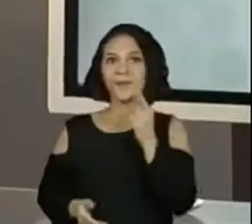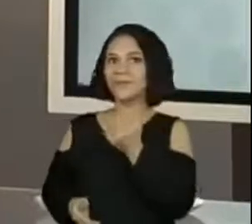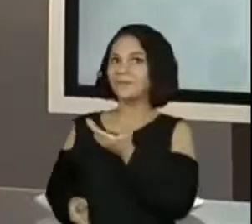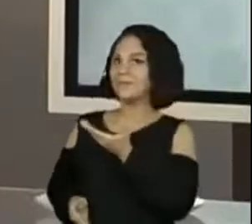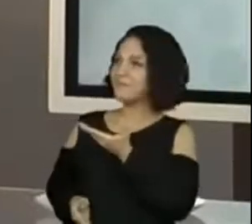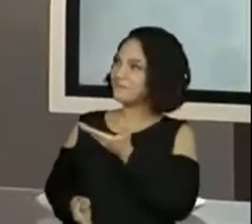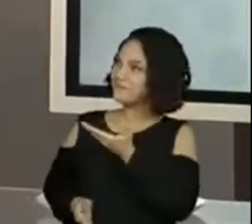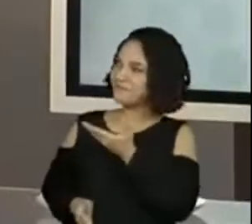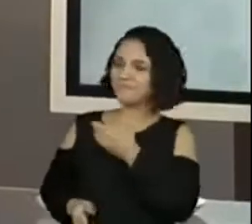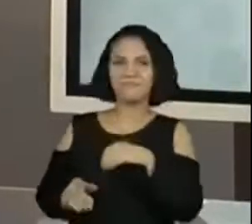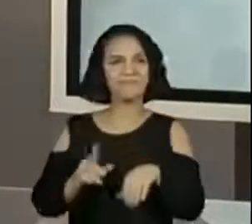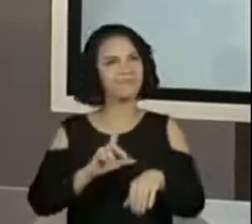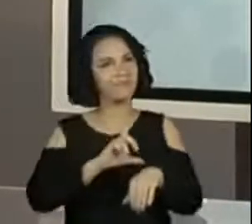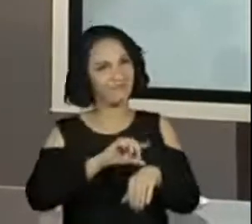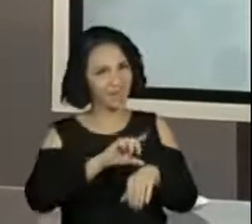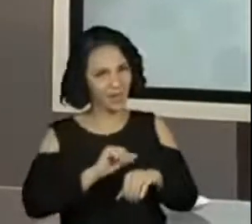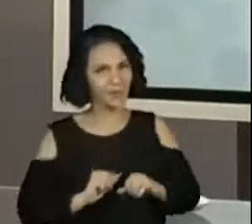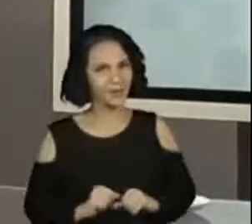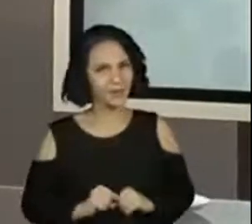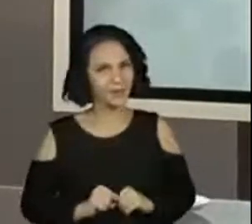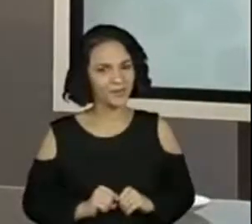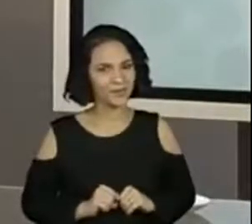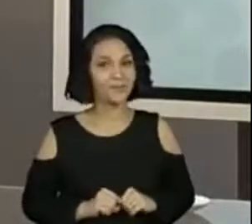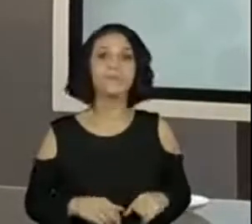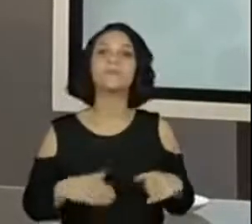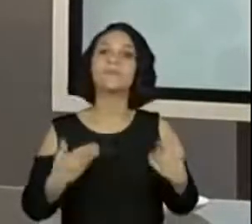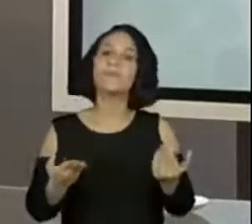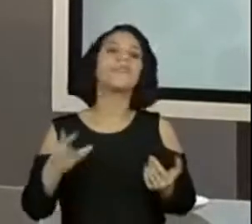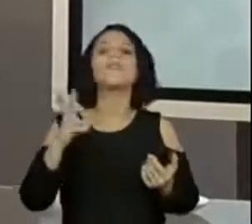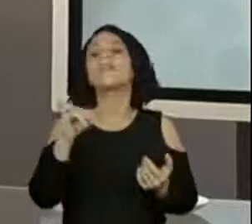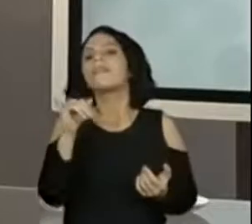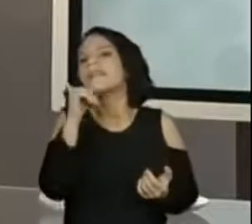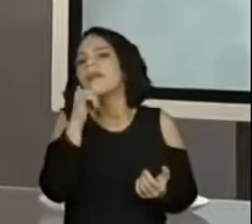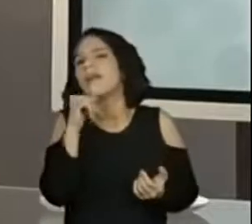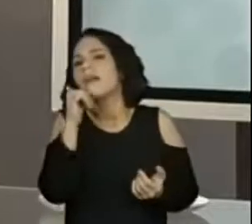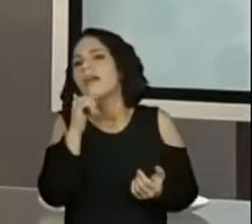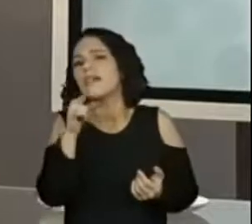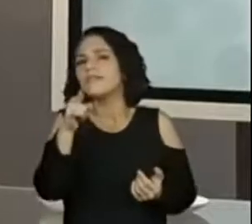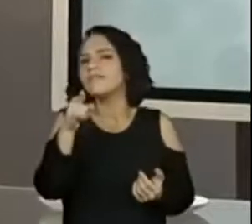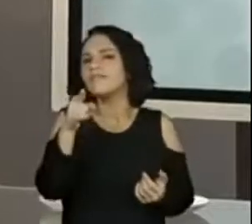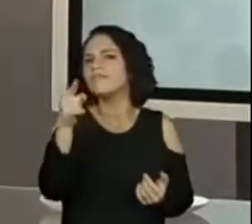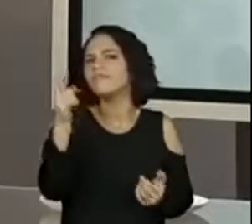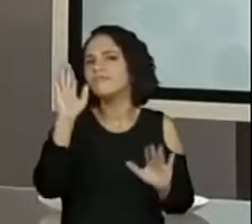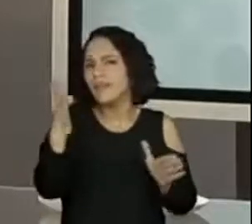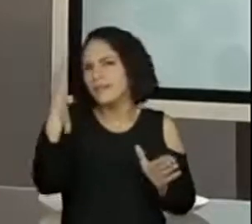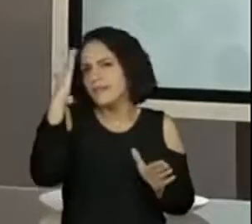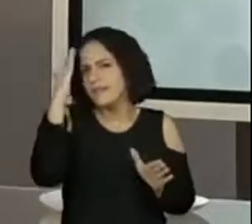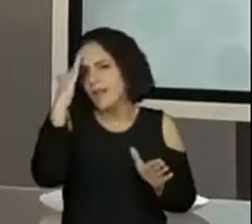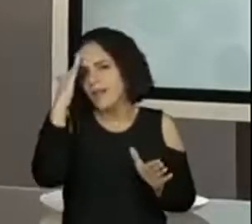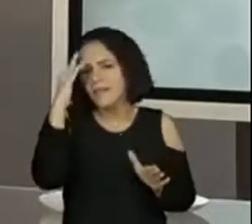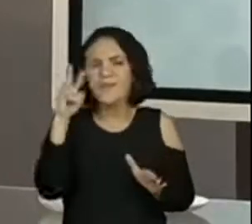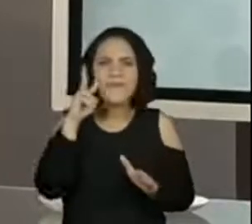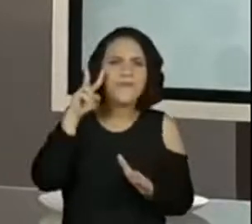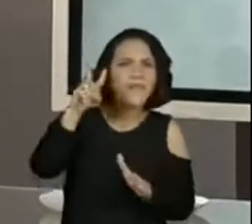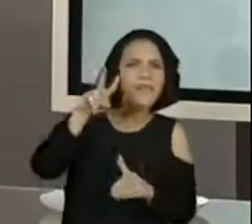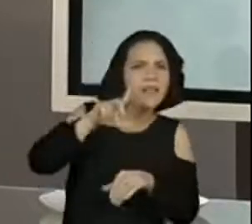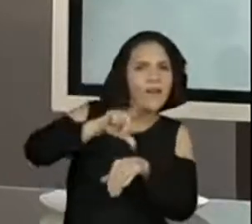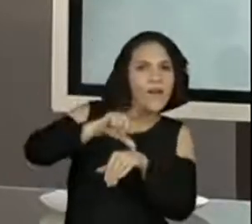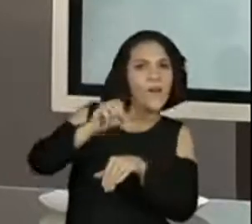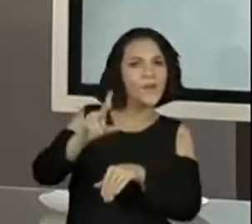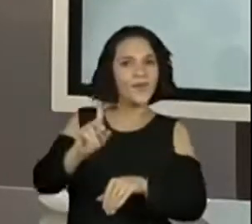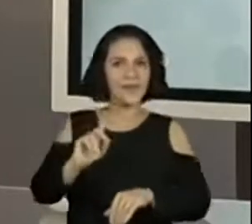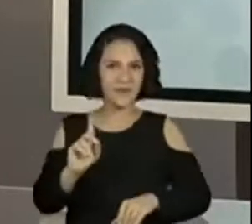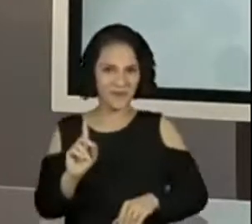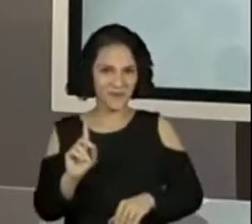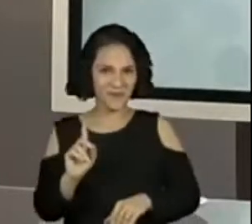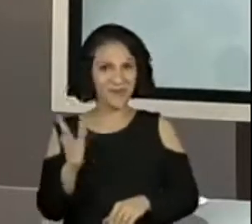relógio aqui, tá bom? E aí a gente vai fazer um teste para saber se vocês já estão craques em leitura de relógio. Vamos dar uma